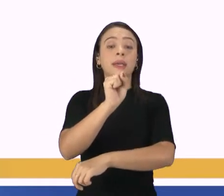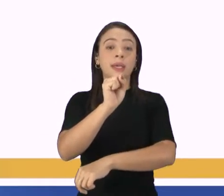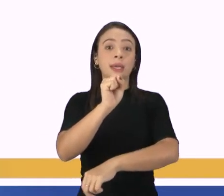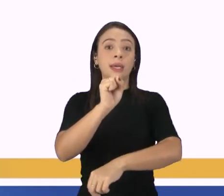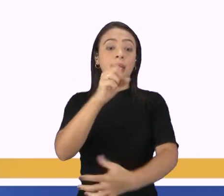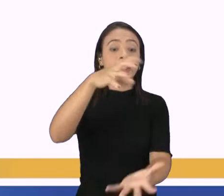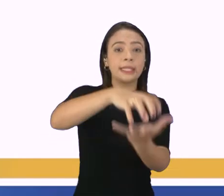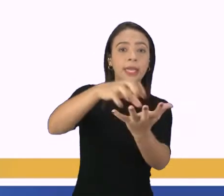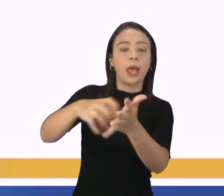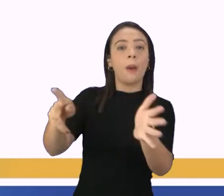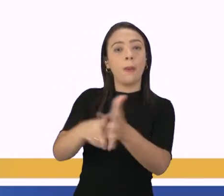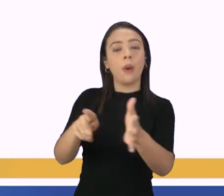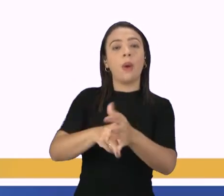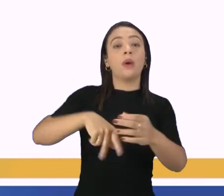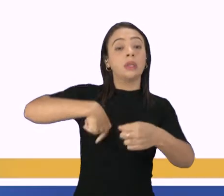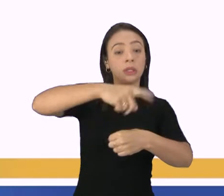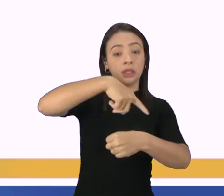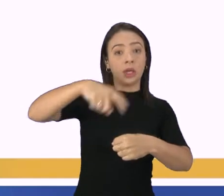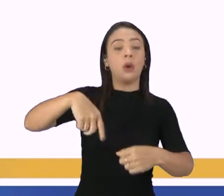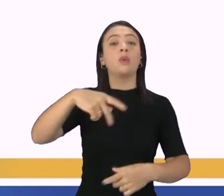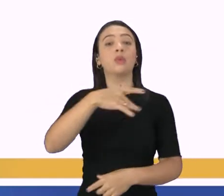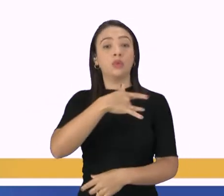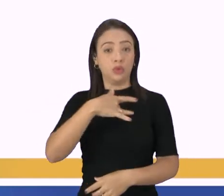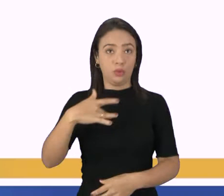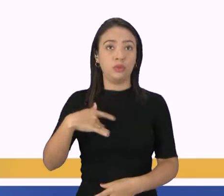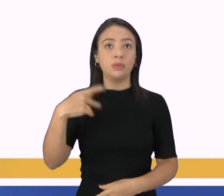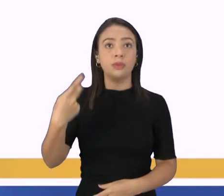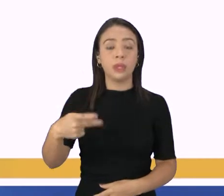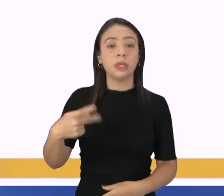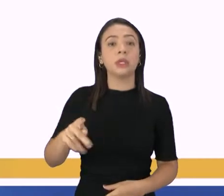município de Rio Branco, Sensa